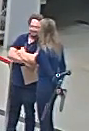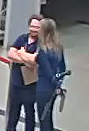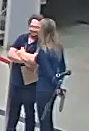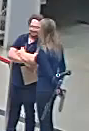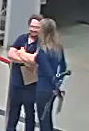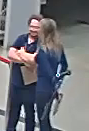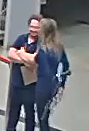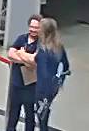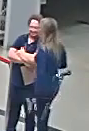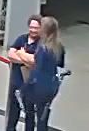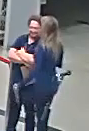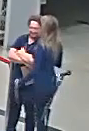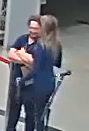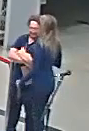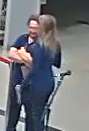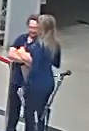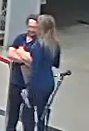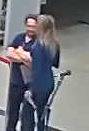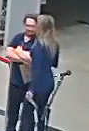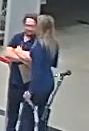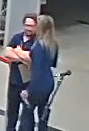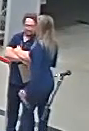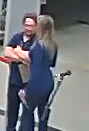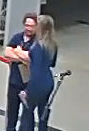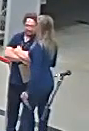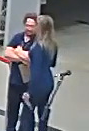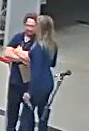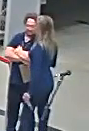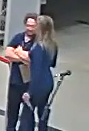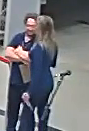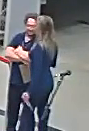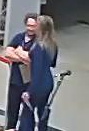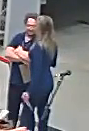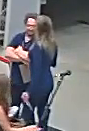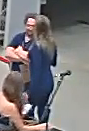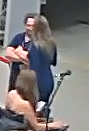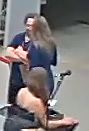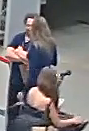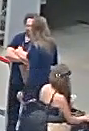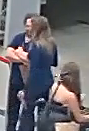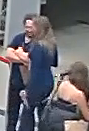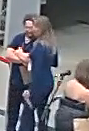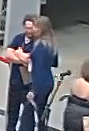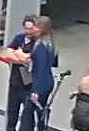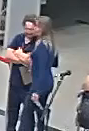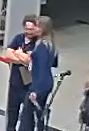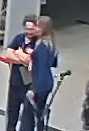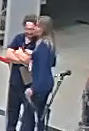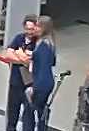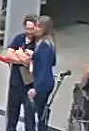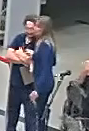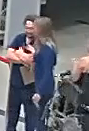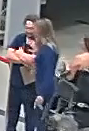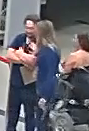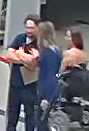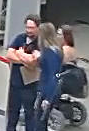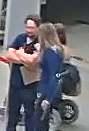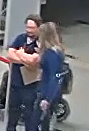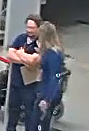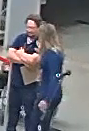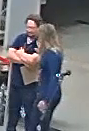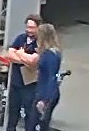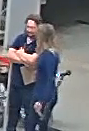junto conosco Ministério Público possa cobrar os órgãos aqui que foram mencionados a última fala agora